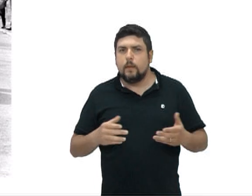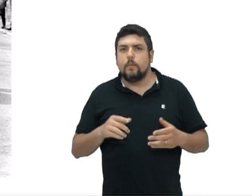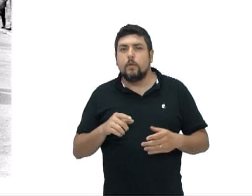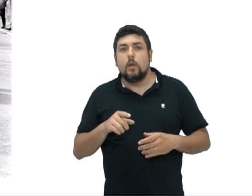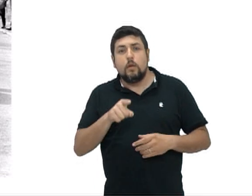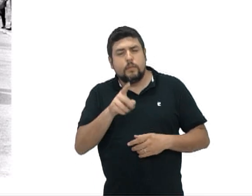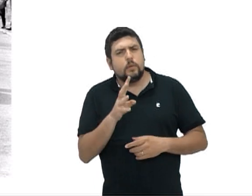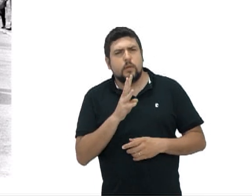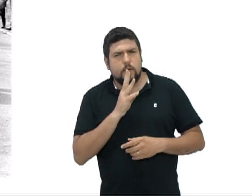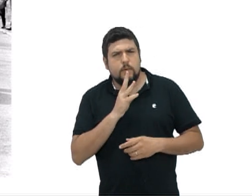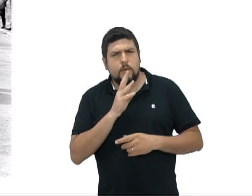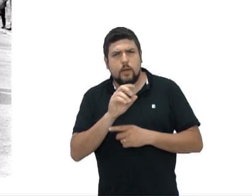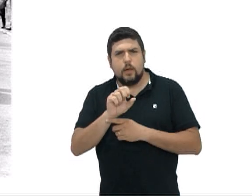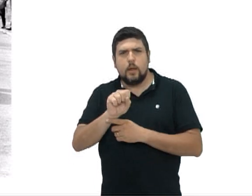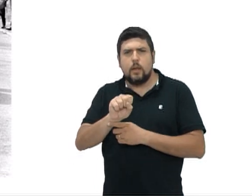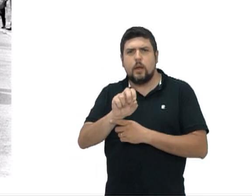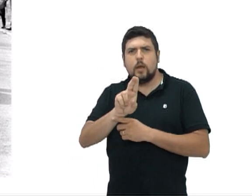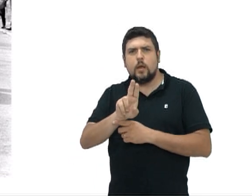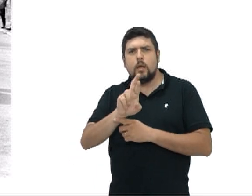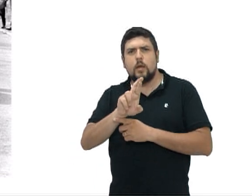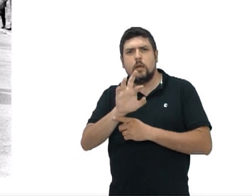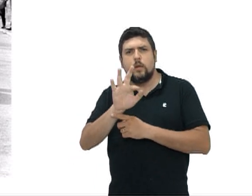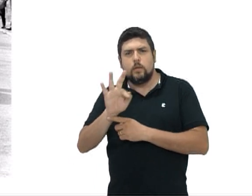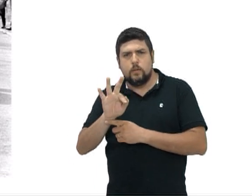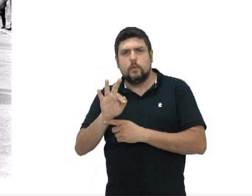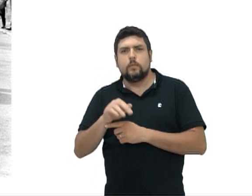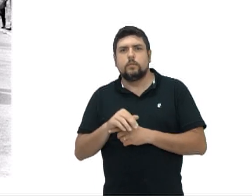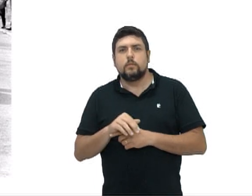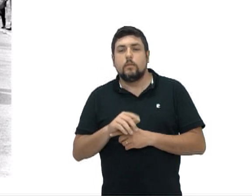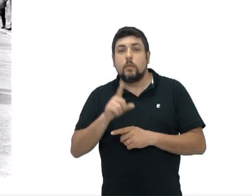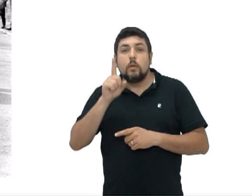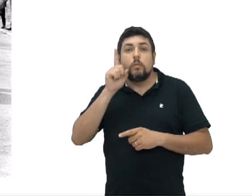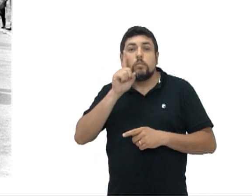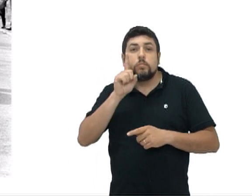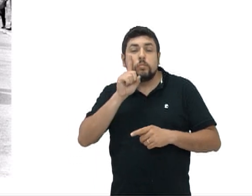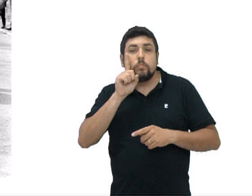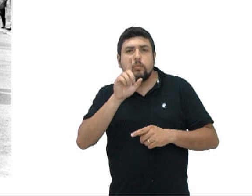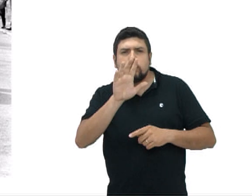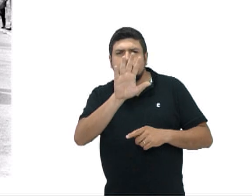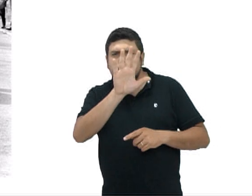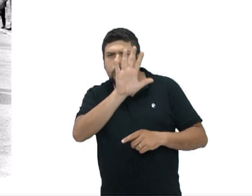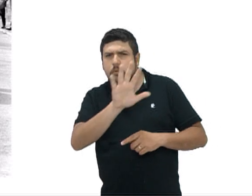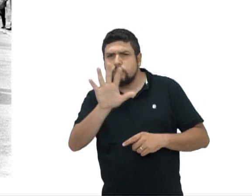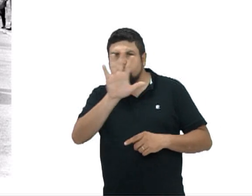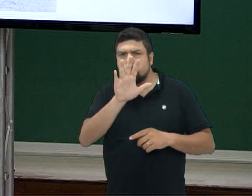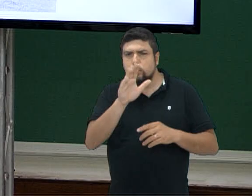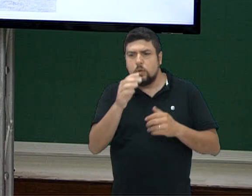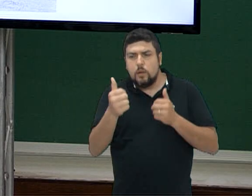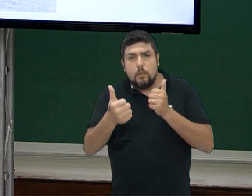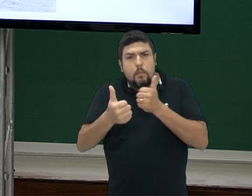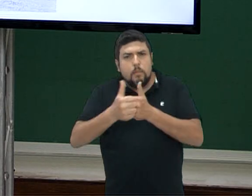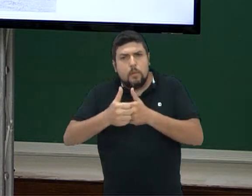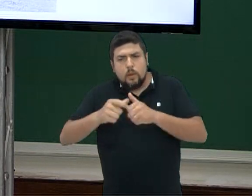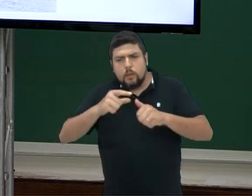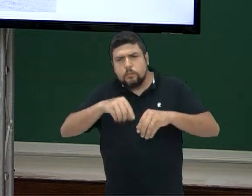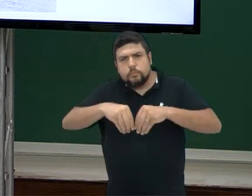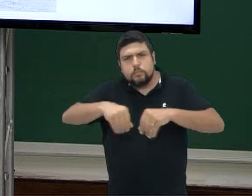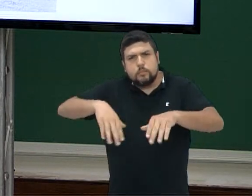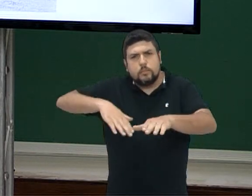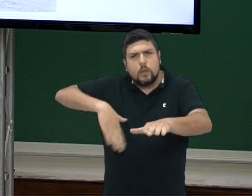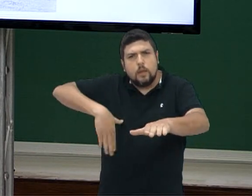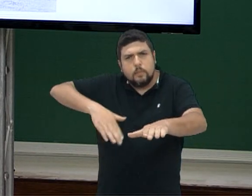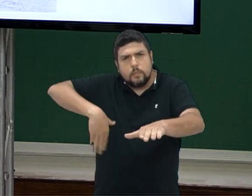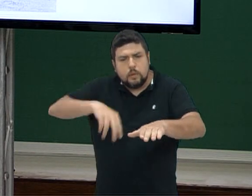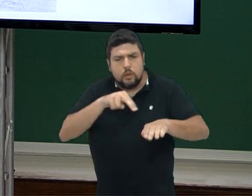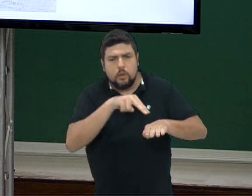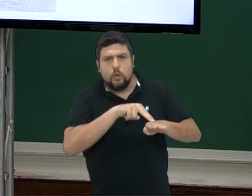Então, por ser uma região litorânea, o surf é um dos esportes mais praticados nessa região. E o surf também a gente sabe que é um